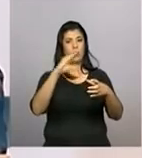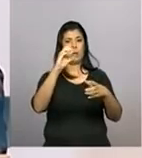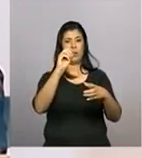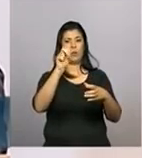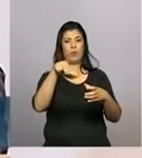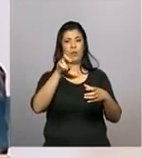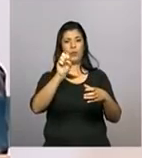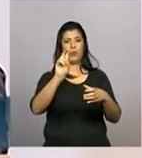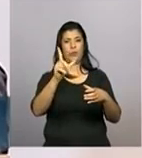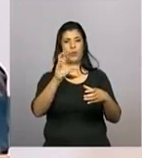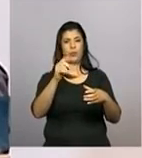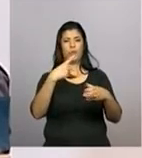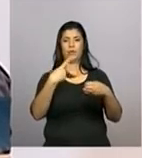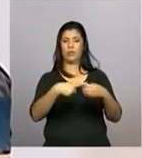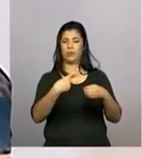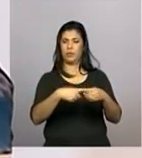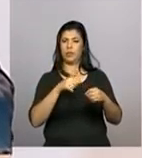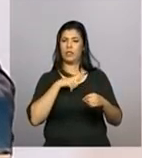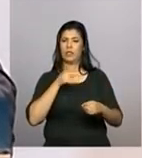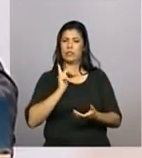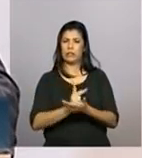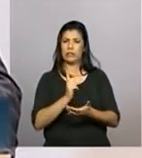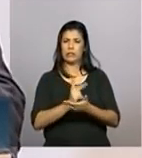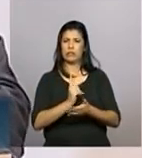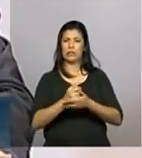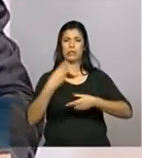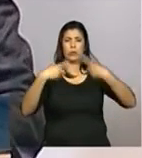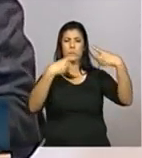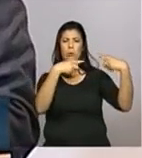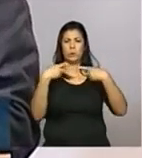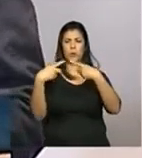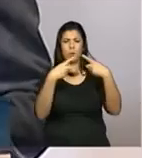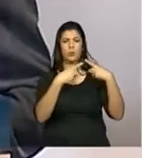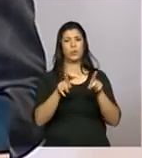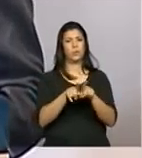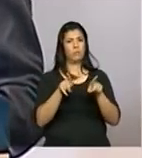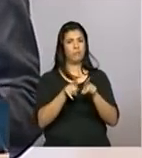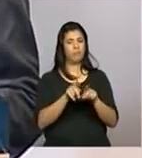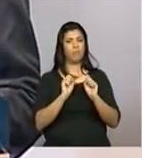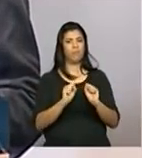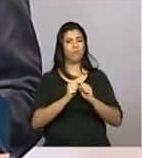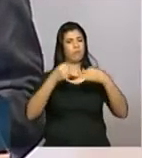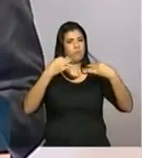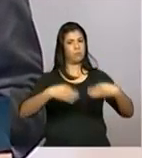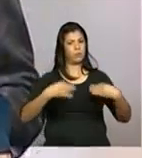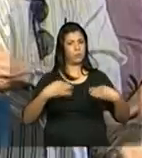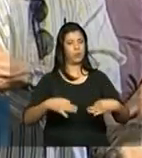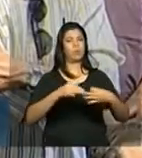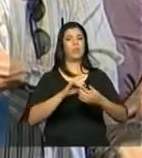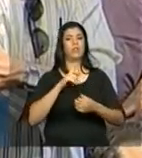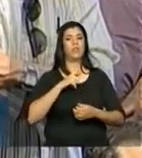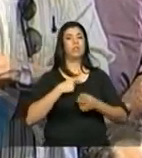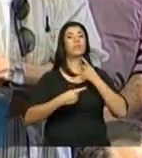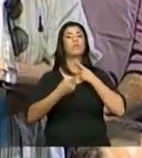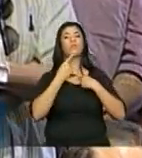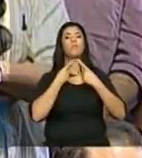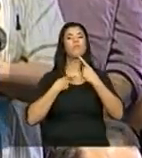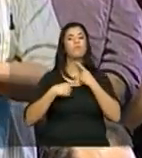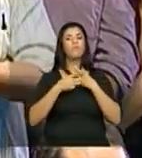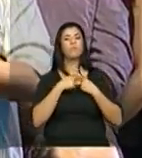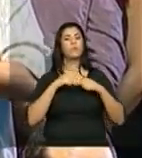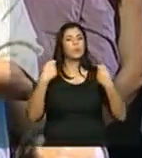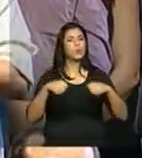presentes e que sempre debateram de maneira correta os seus anseios,